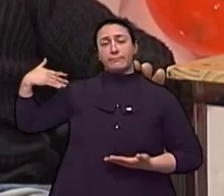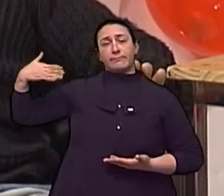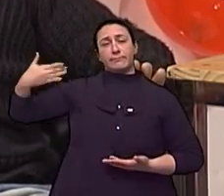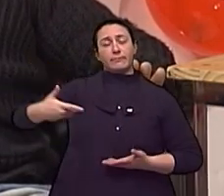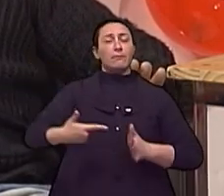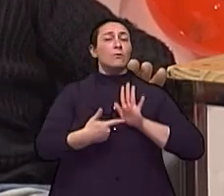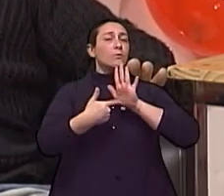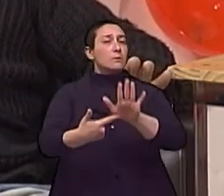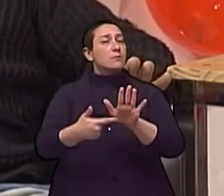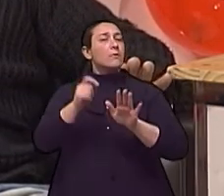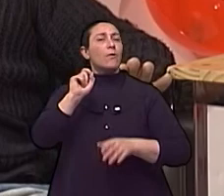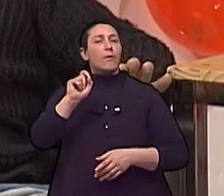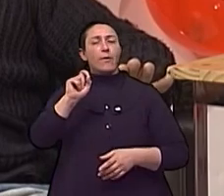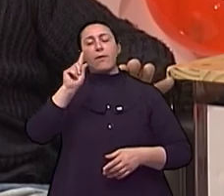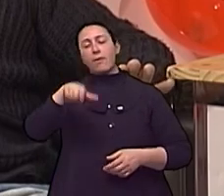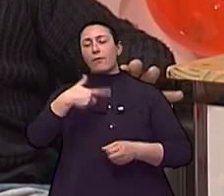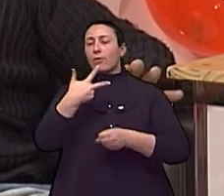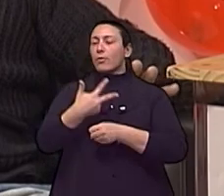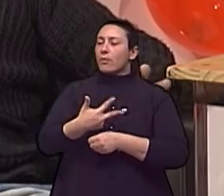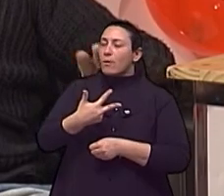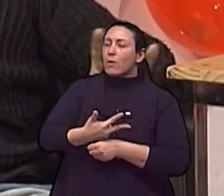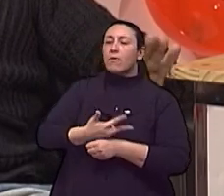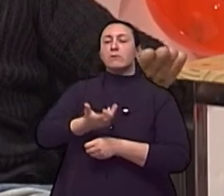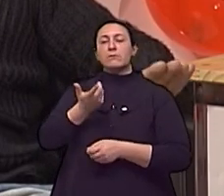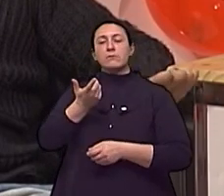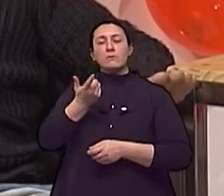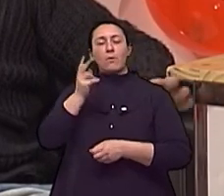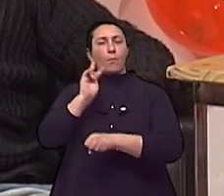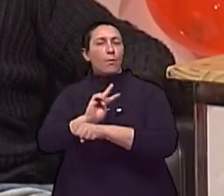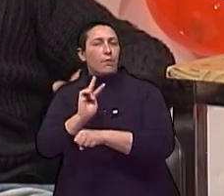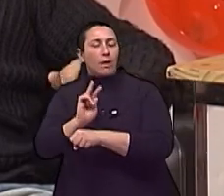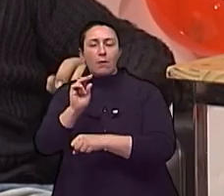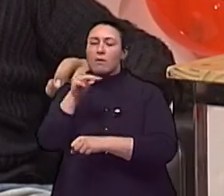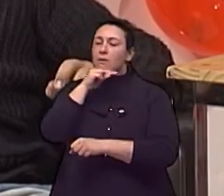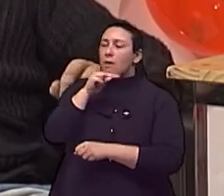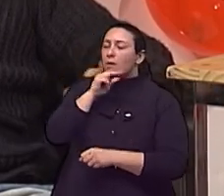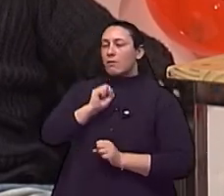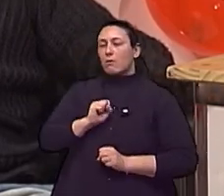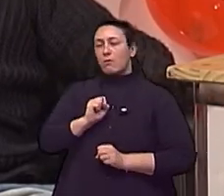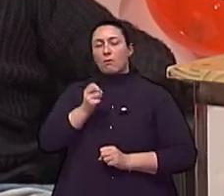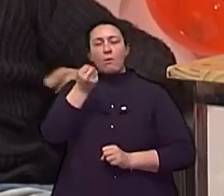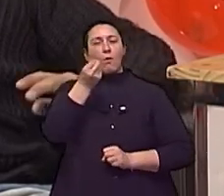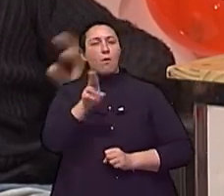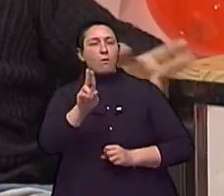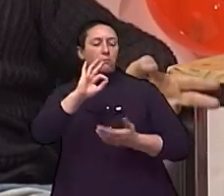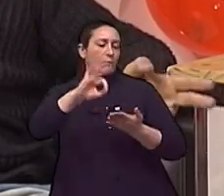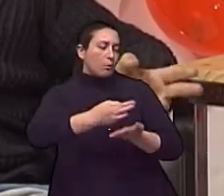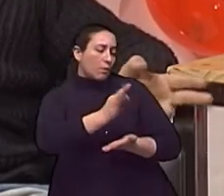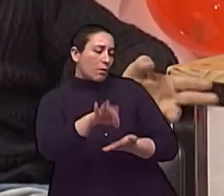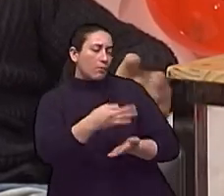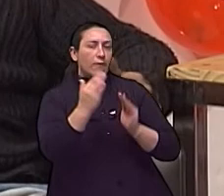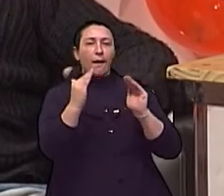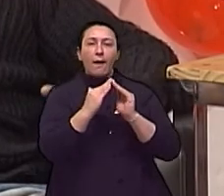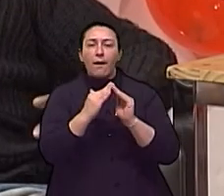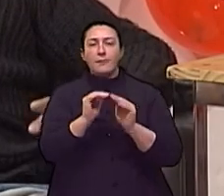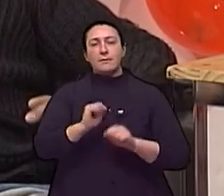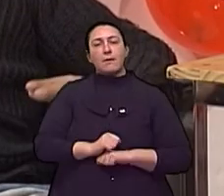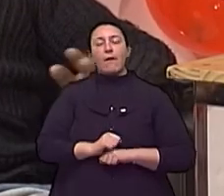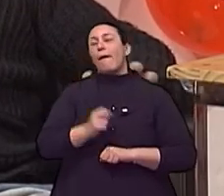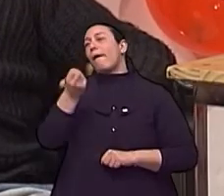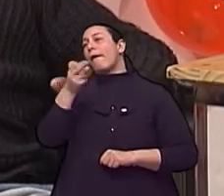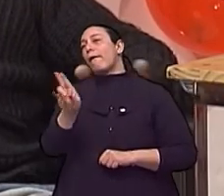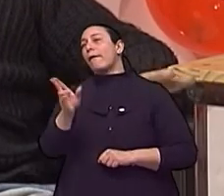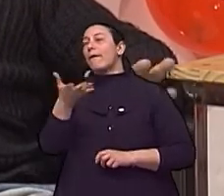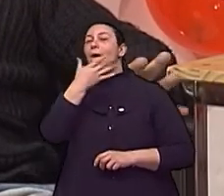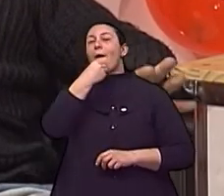aquele parâmetro do idoso que ficava lá cuidando só dos netos ou fazendo bordadinho em e o homem né que ficava